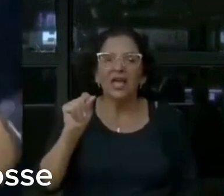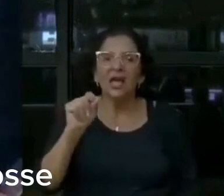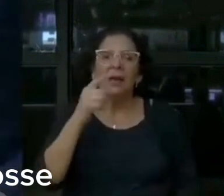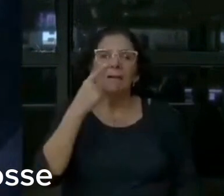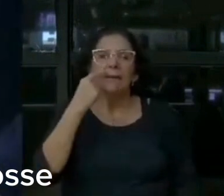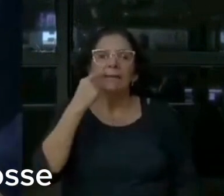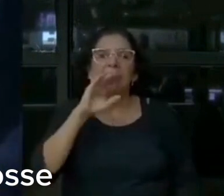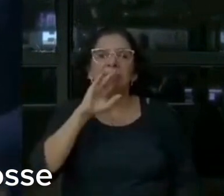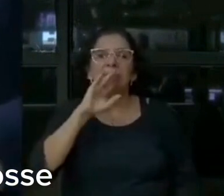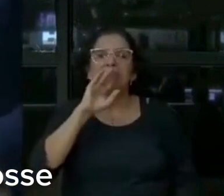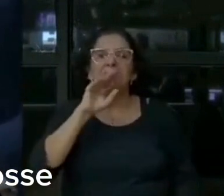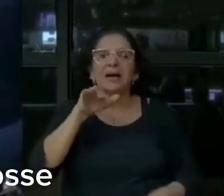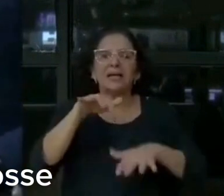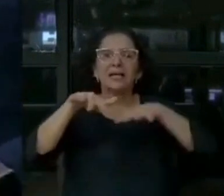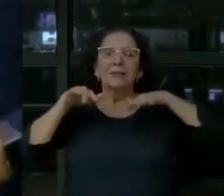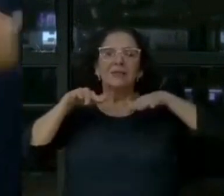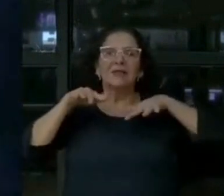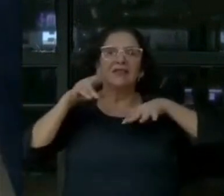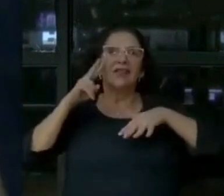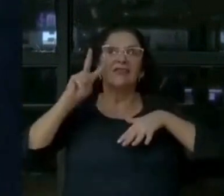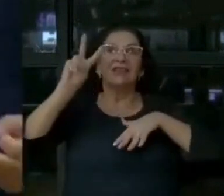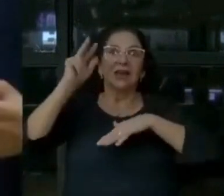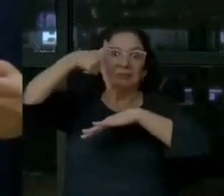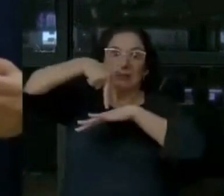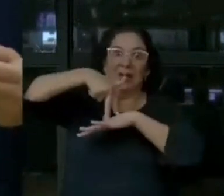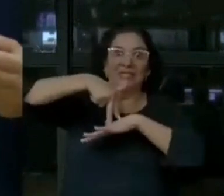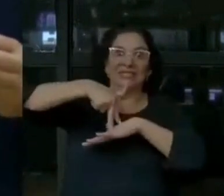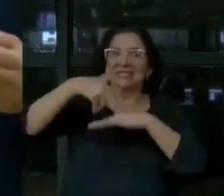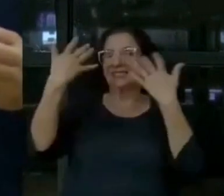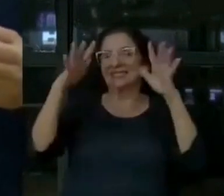pais na primeira fila me vendo tomar posse. Então, para mim,